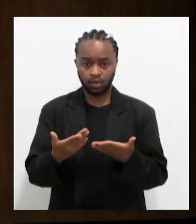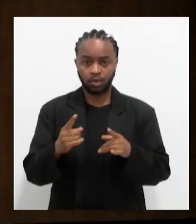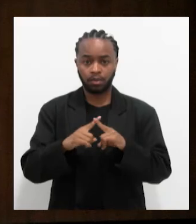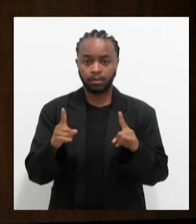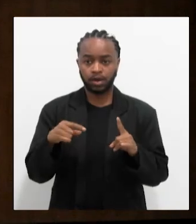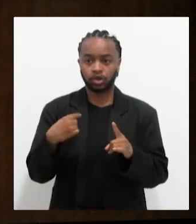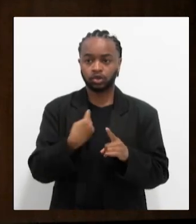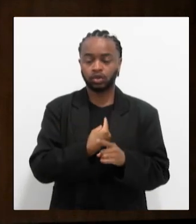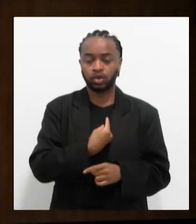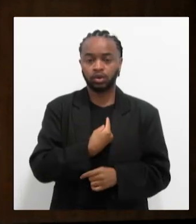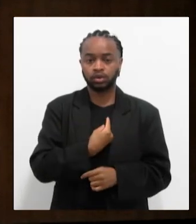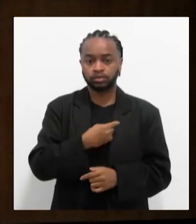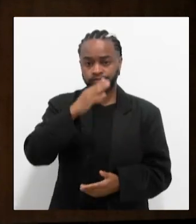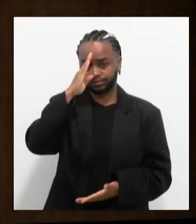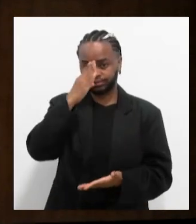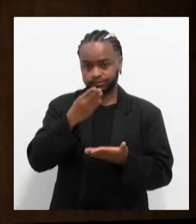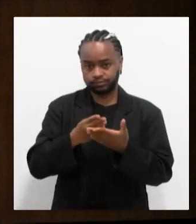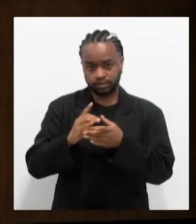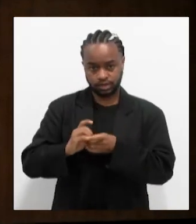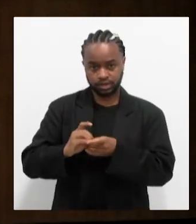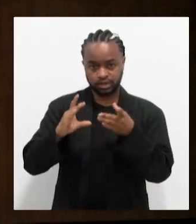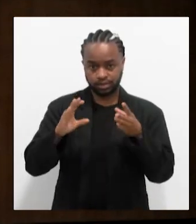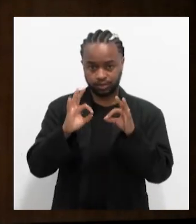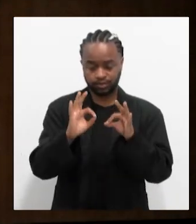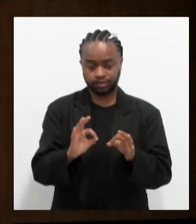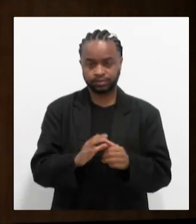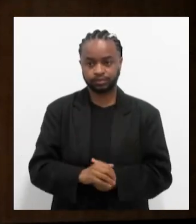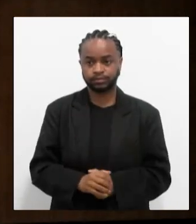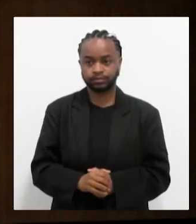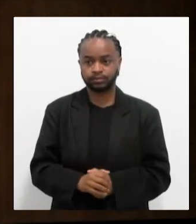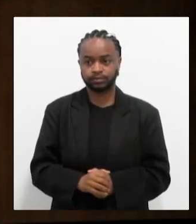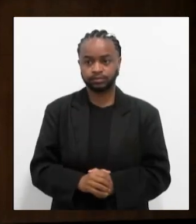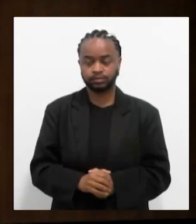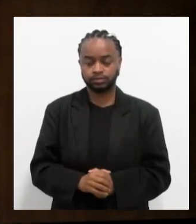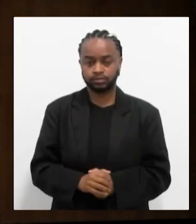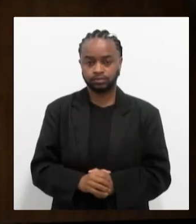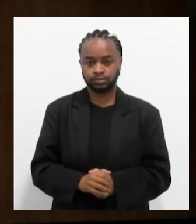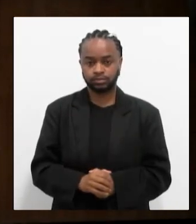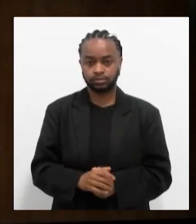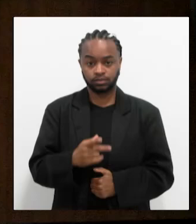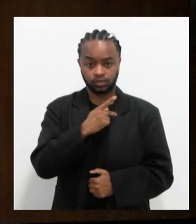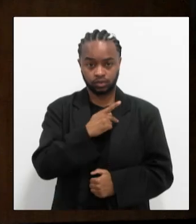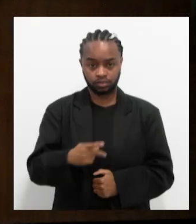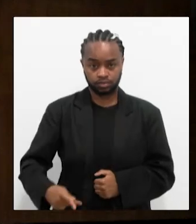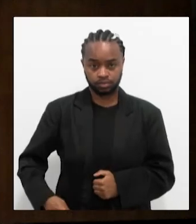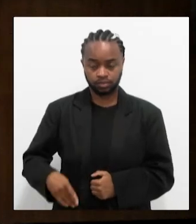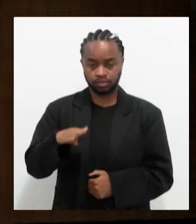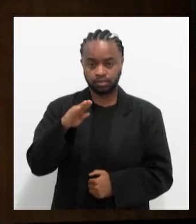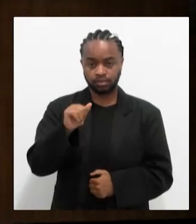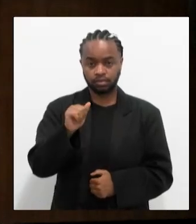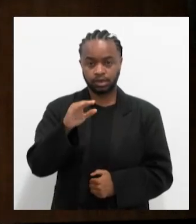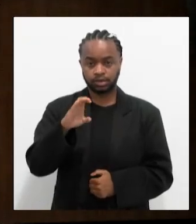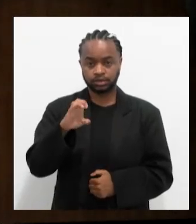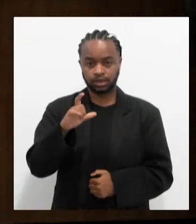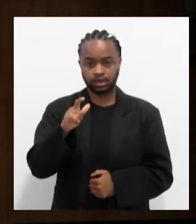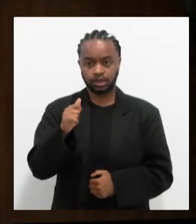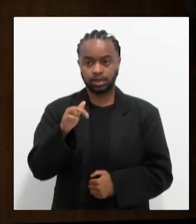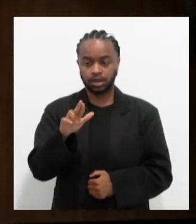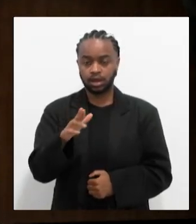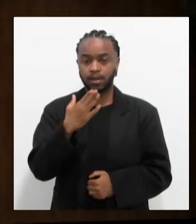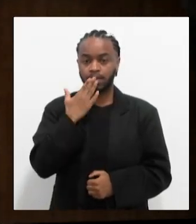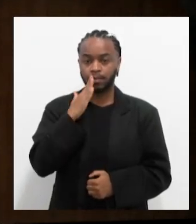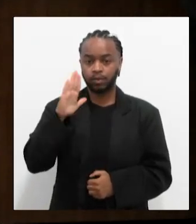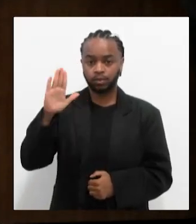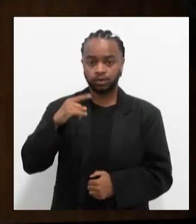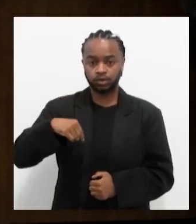nossa plena confiança democrática. Obrigado. O presidente Rodrigo Bacelar prometeu a todos